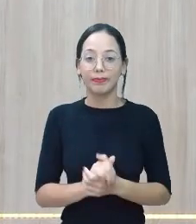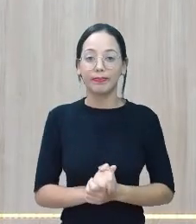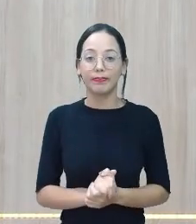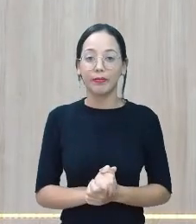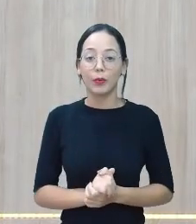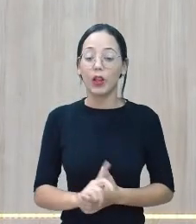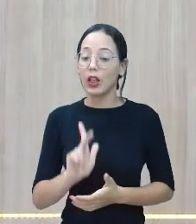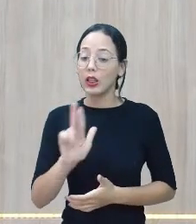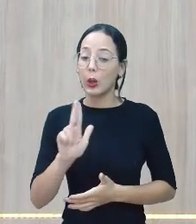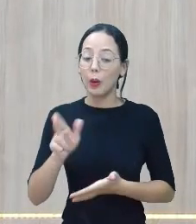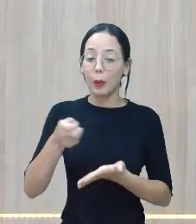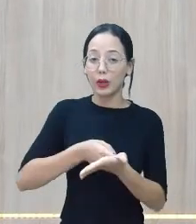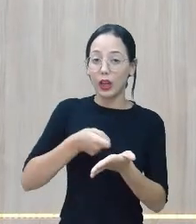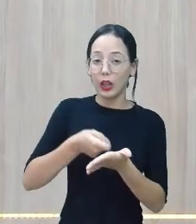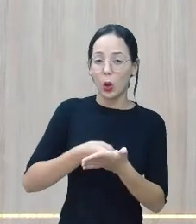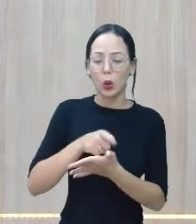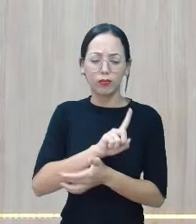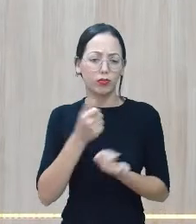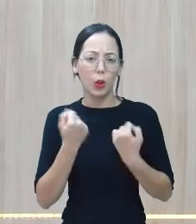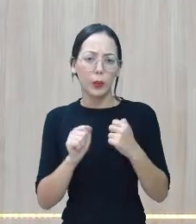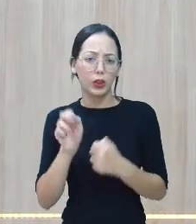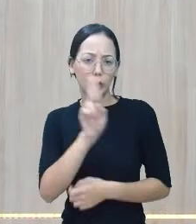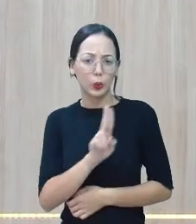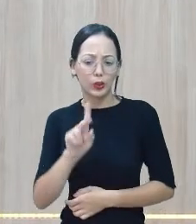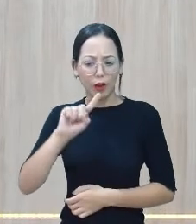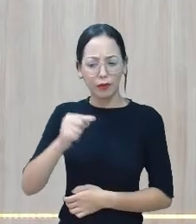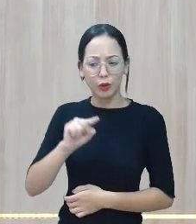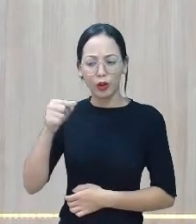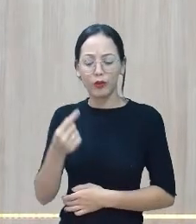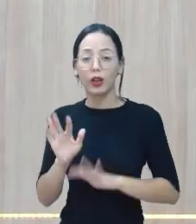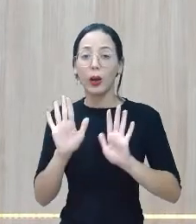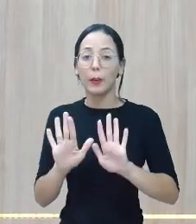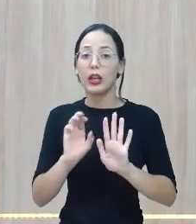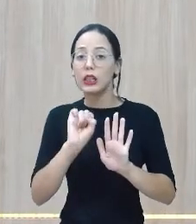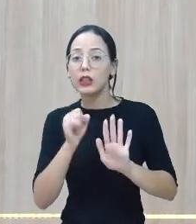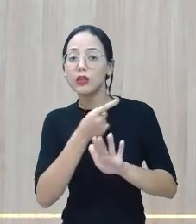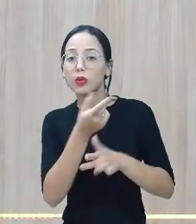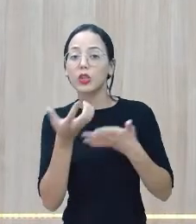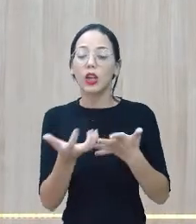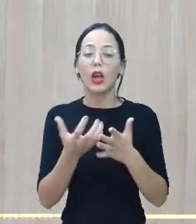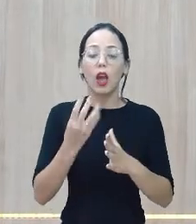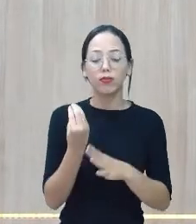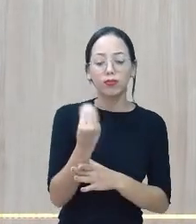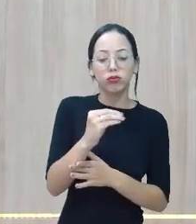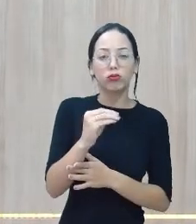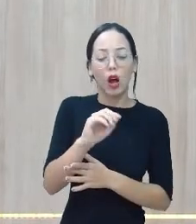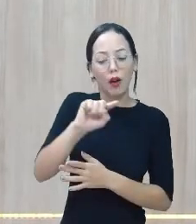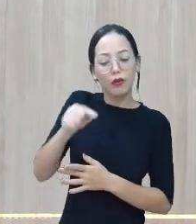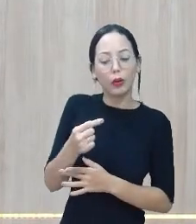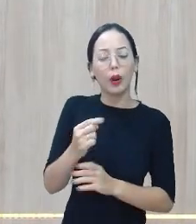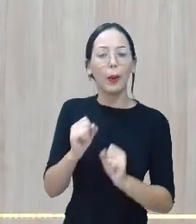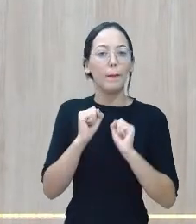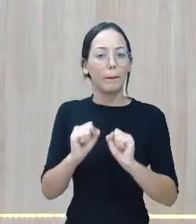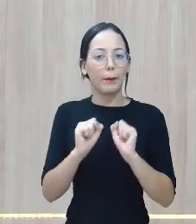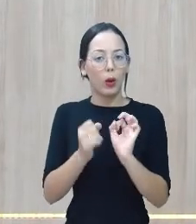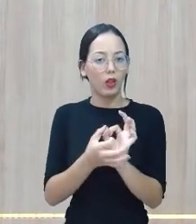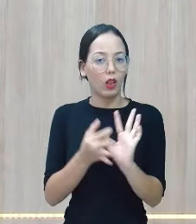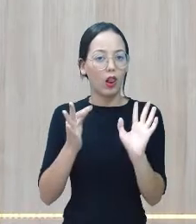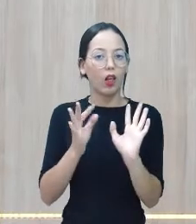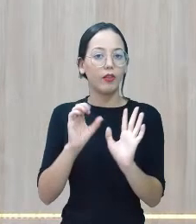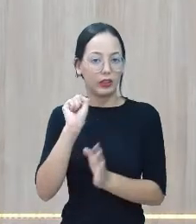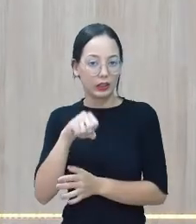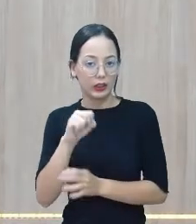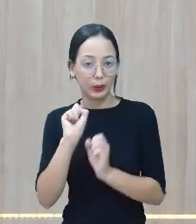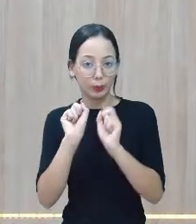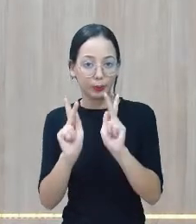não é obrigatório, você não precisa usar vírgula, mas se você quisesse colocar a vírgula ali, você poderia colocar sim.